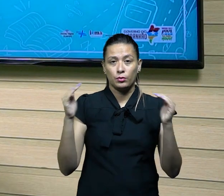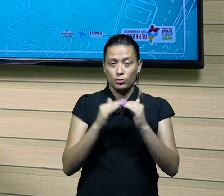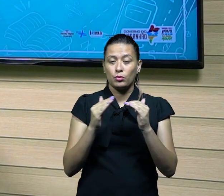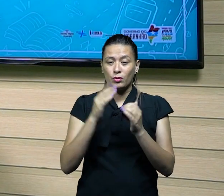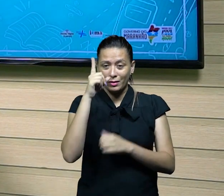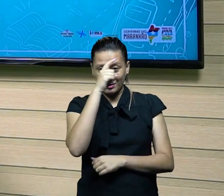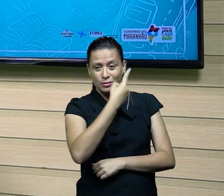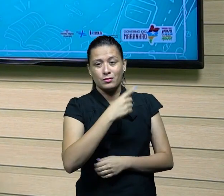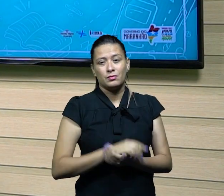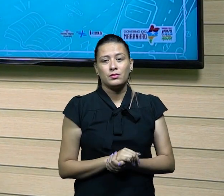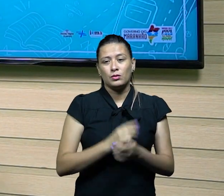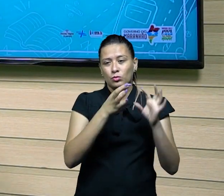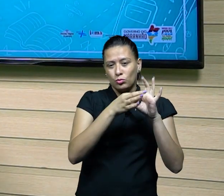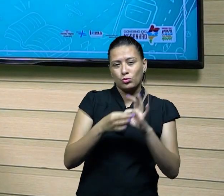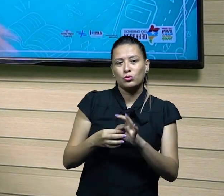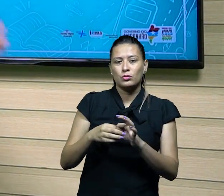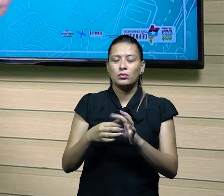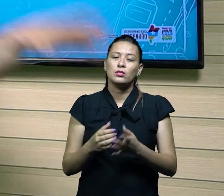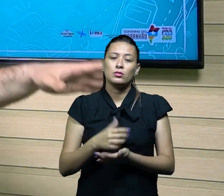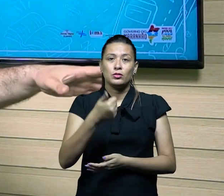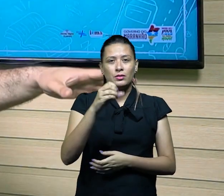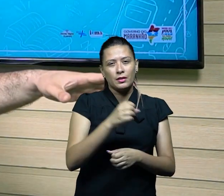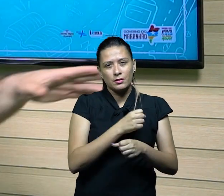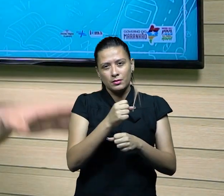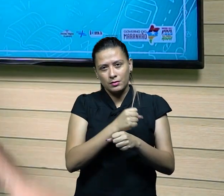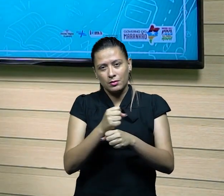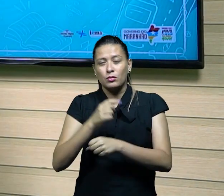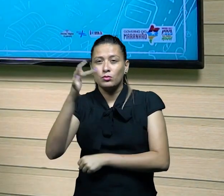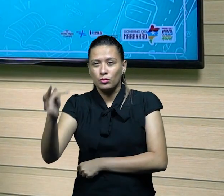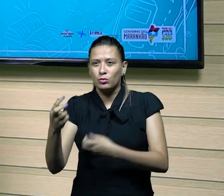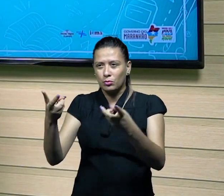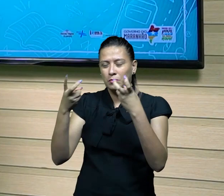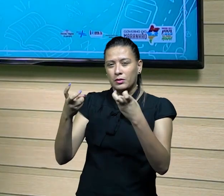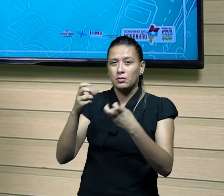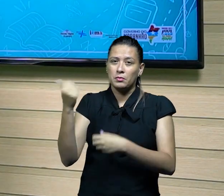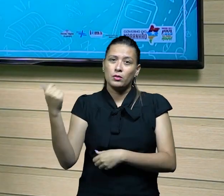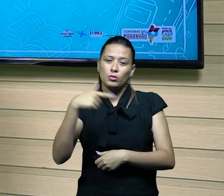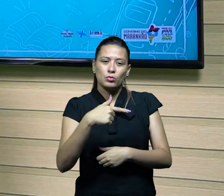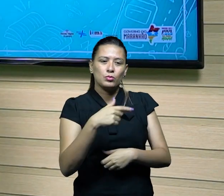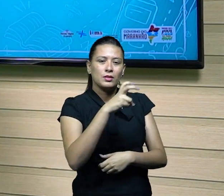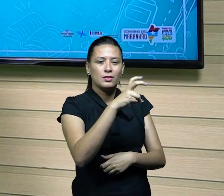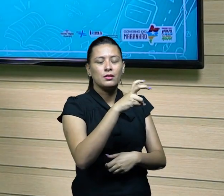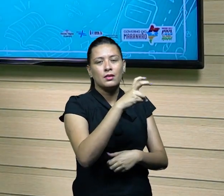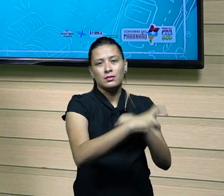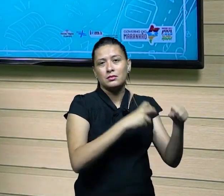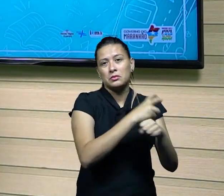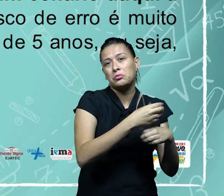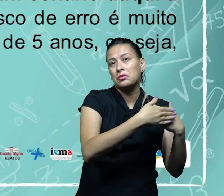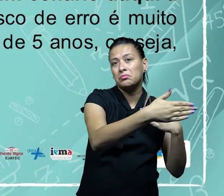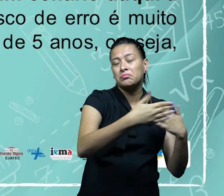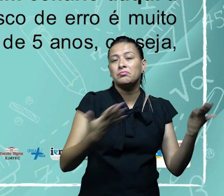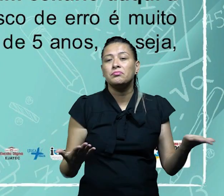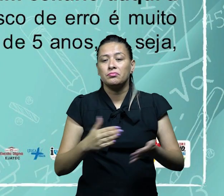mais difícil eu conseguir atingir, conseguir realmente saber o que vai acontecer daqui a 10 anos do que fazer uma previsão daqui a 5, tá? Que é uma realidade mais